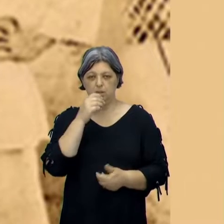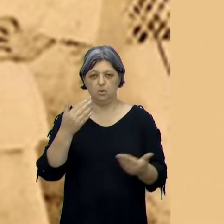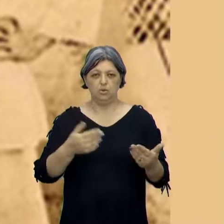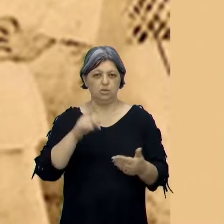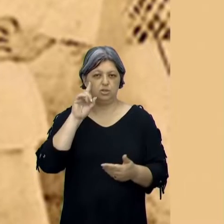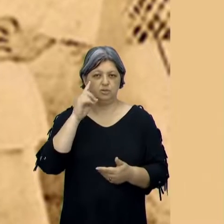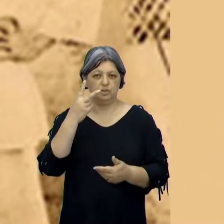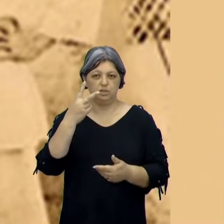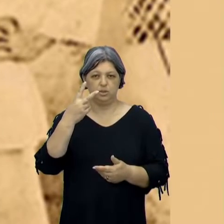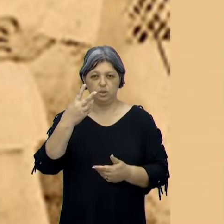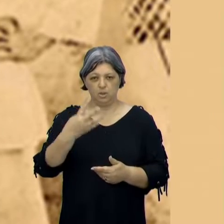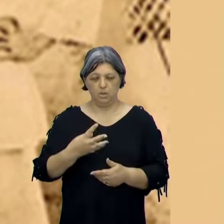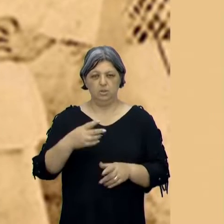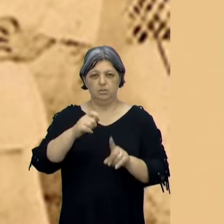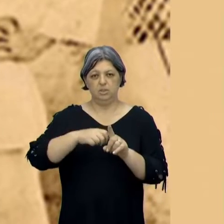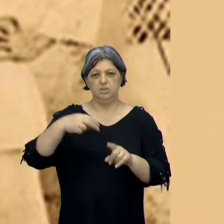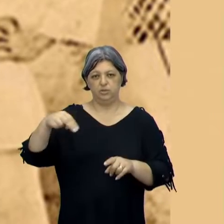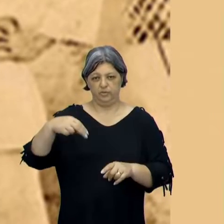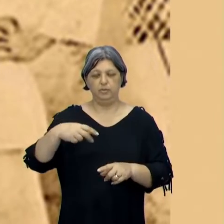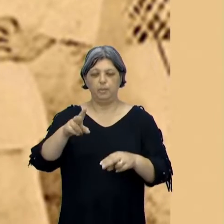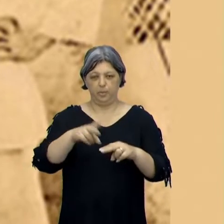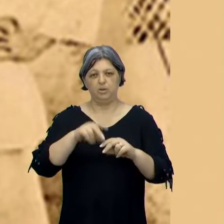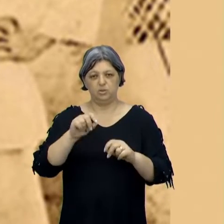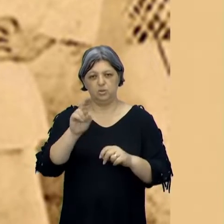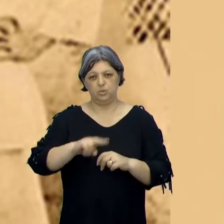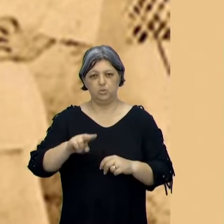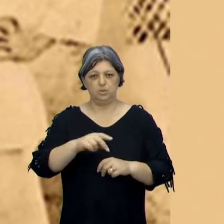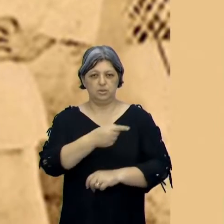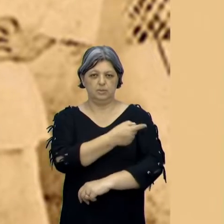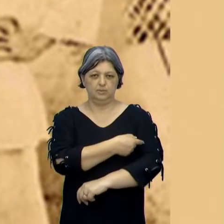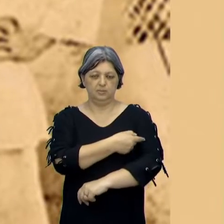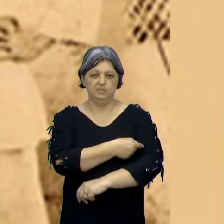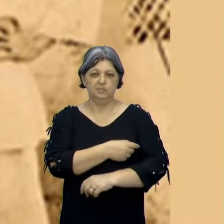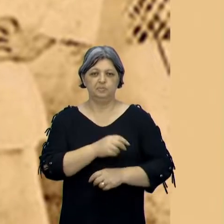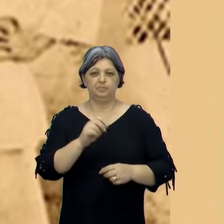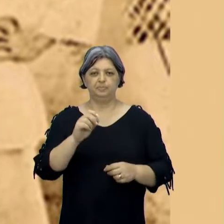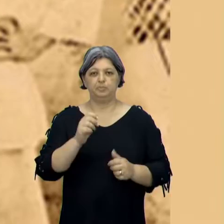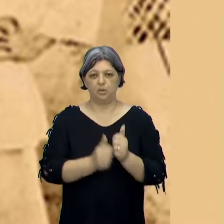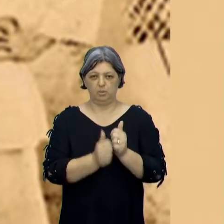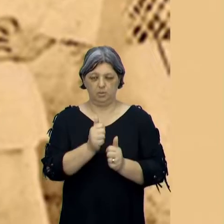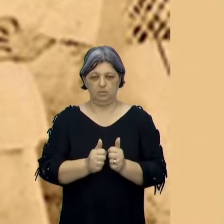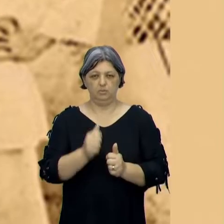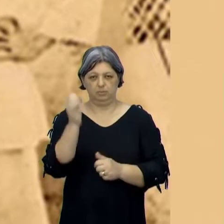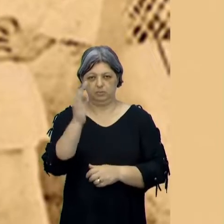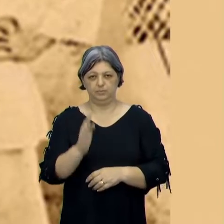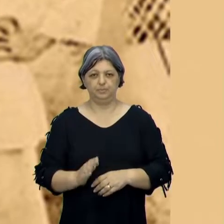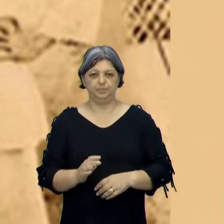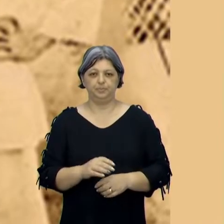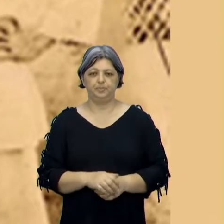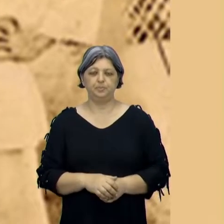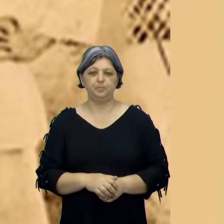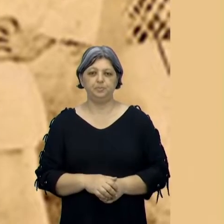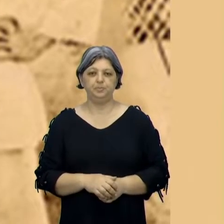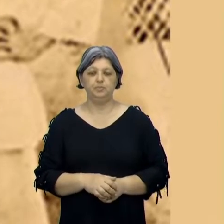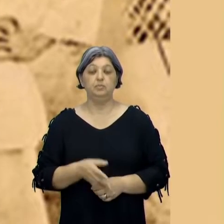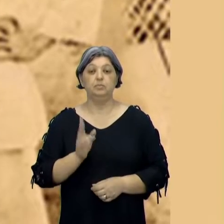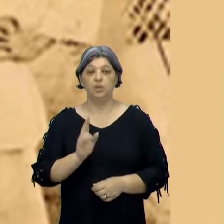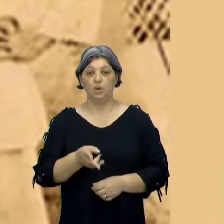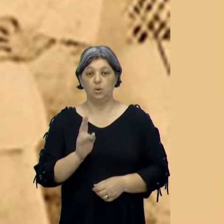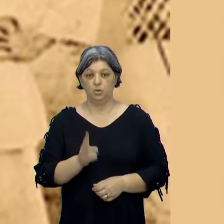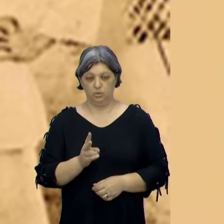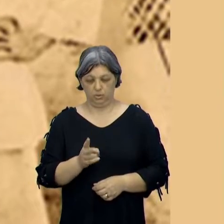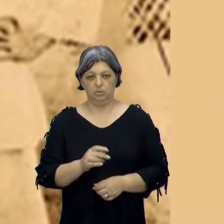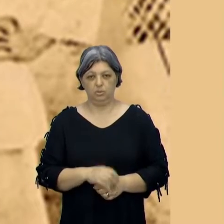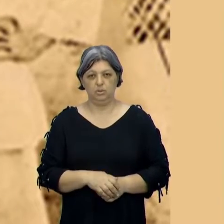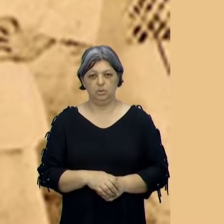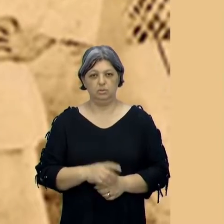então daí eu estar com essa camisa hoje, né? E continuando, né, já que eu estou falando